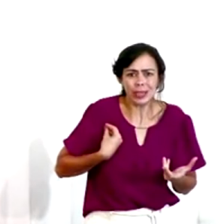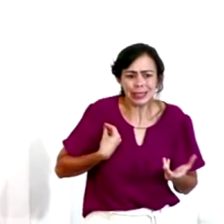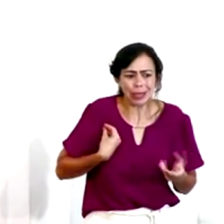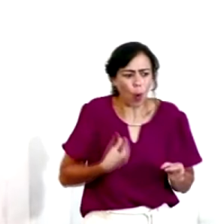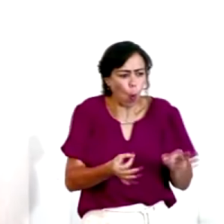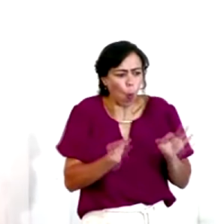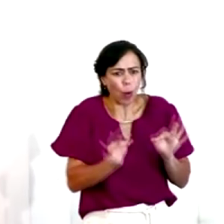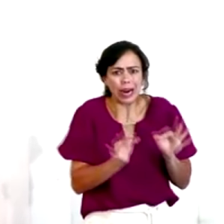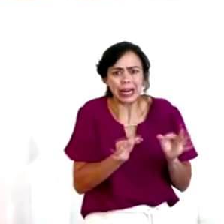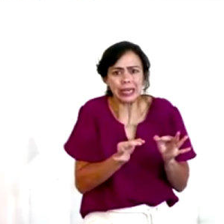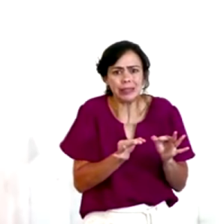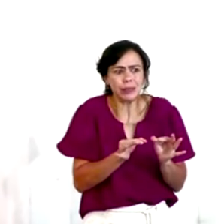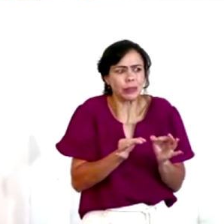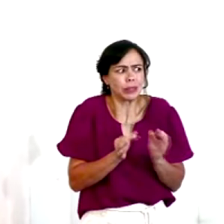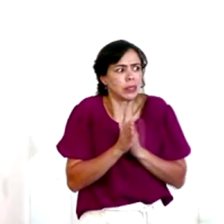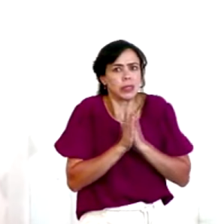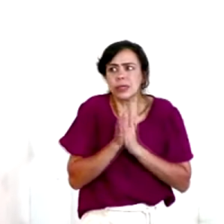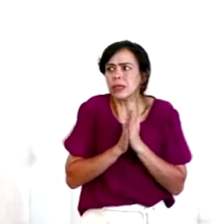desesperadoras,